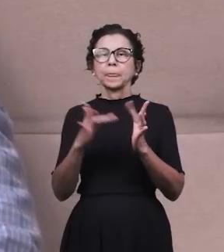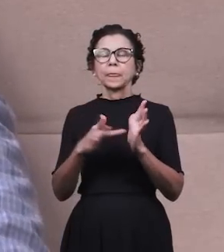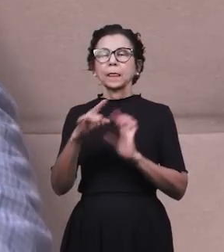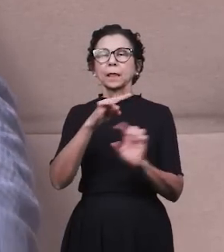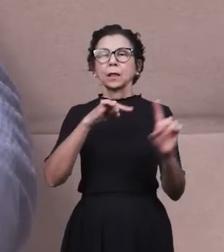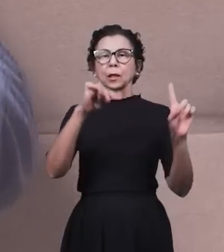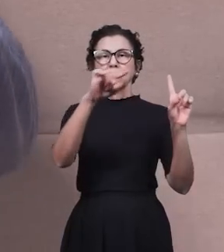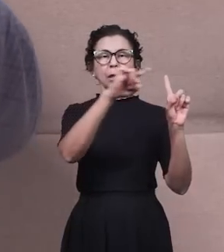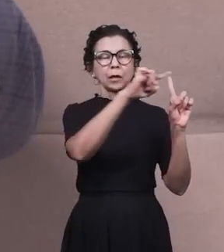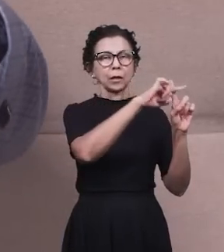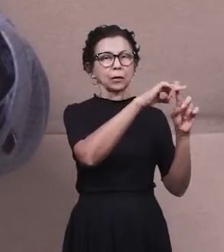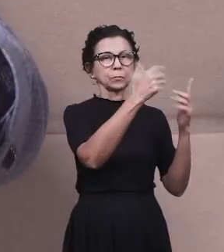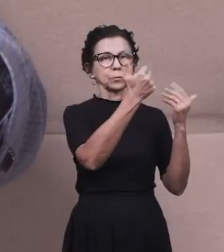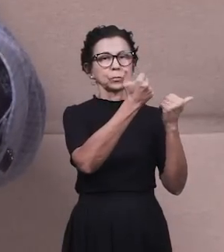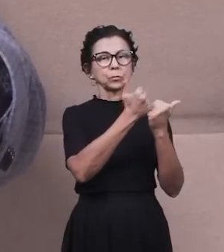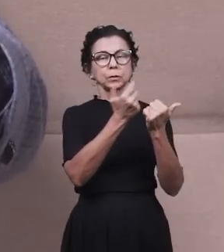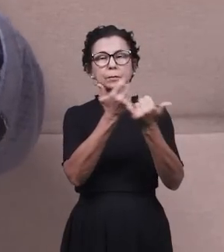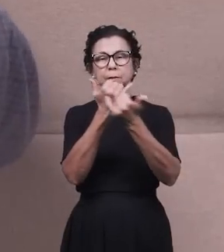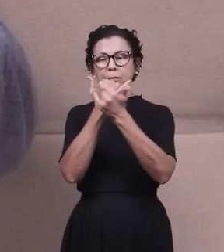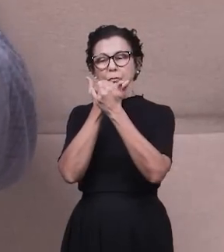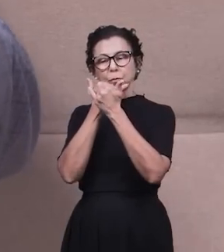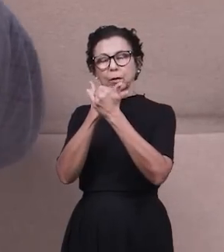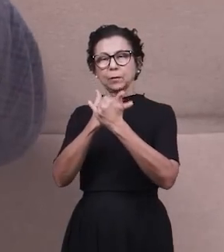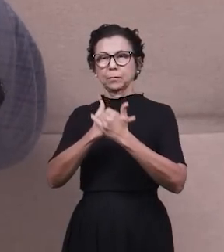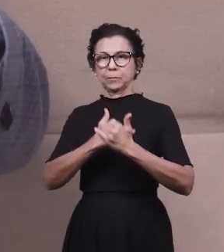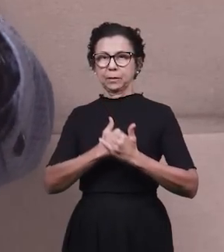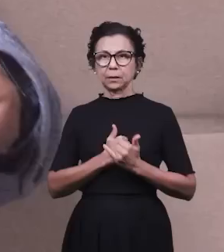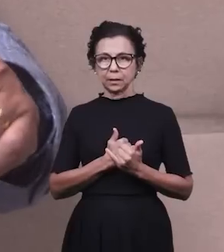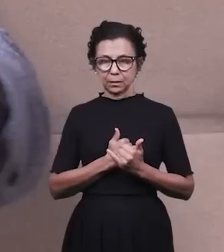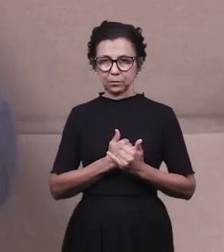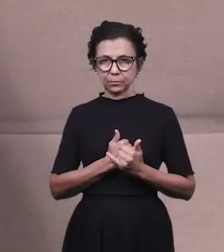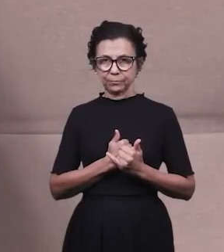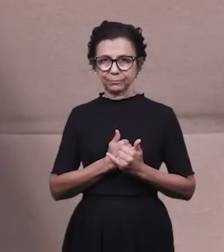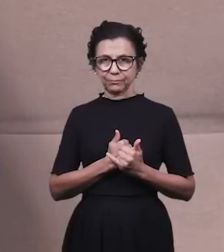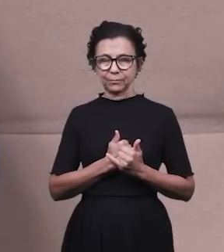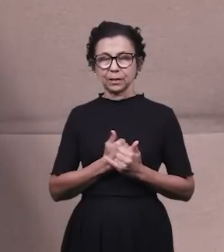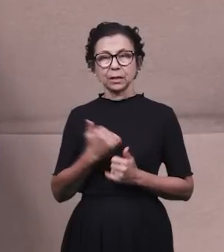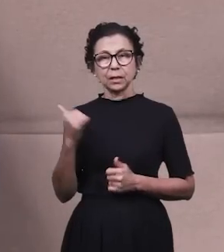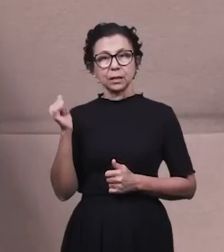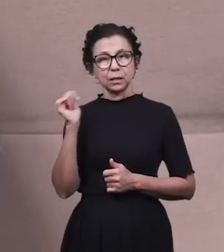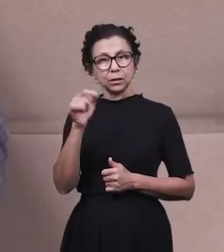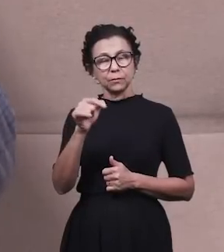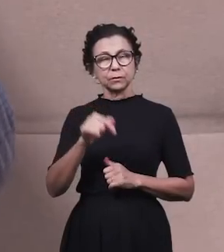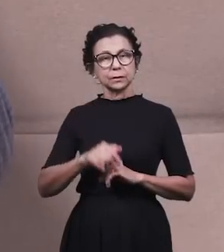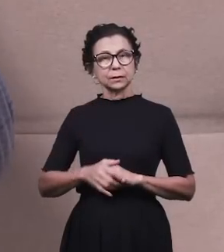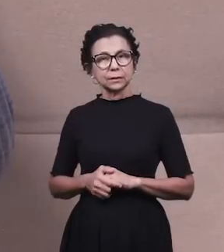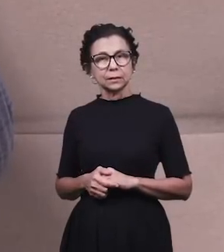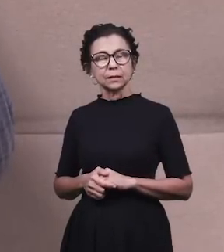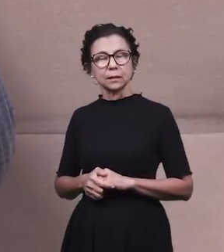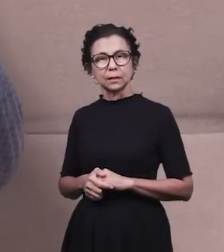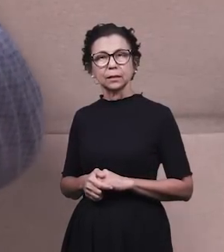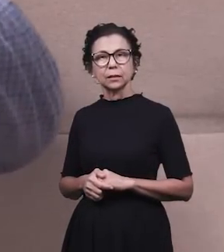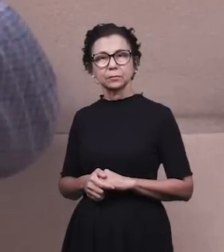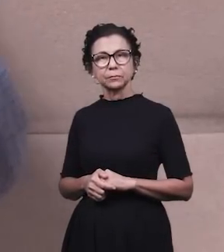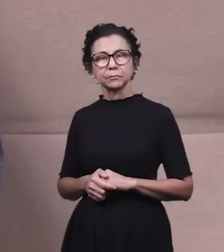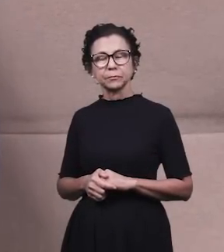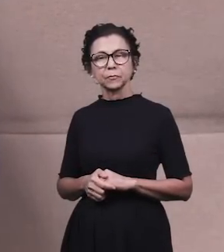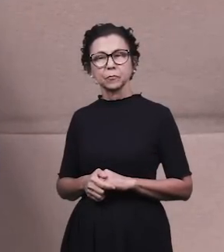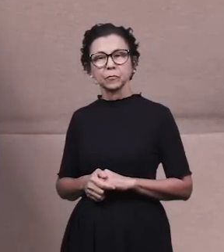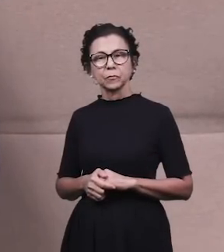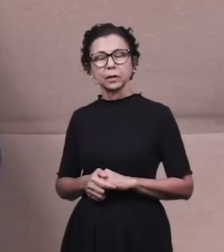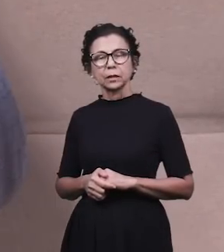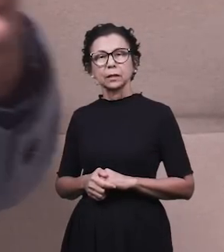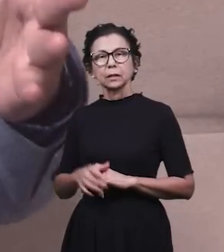homem e permitir que o homem esteja na presença de Deus. Este projeto